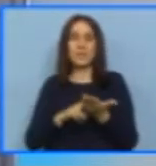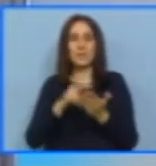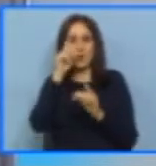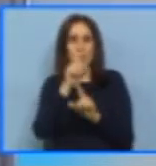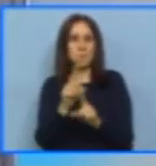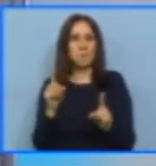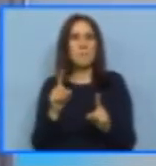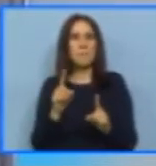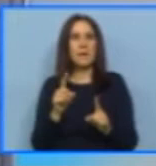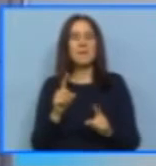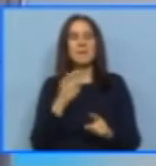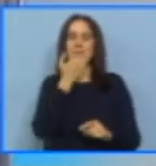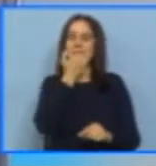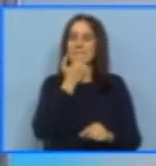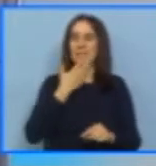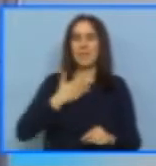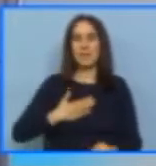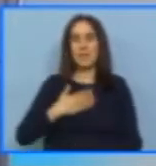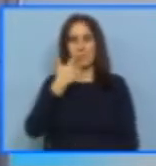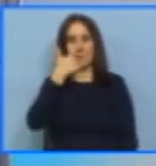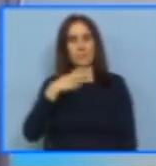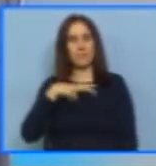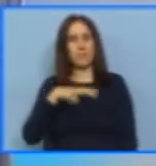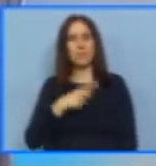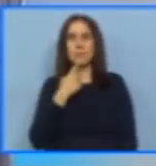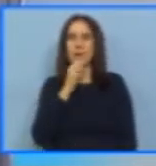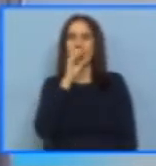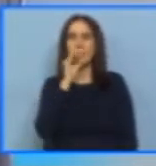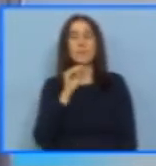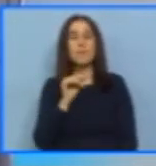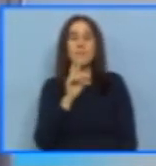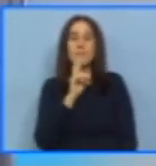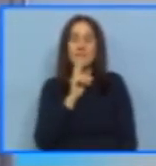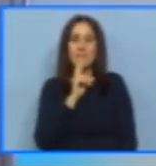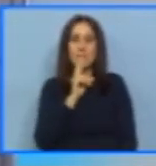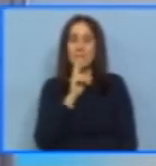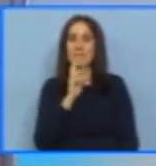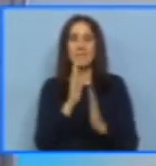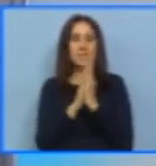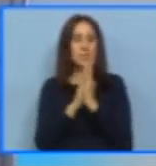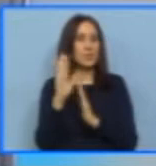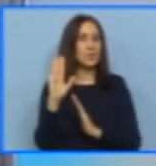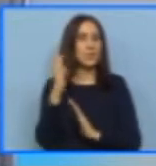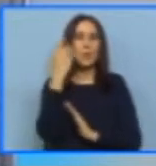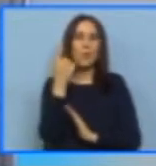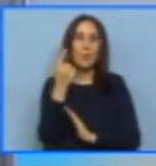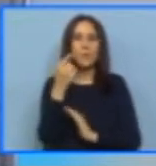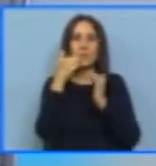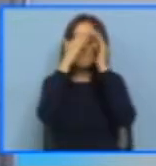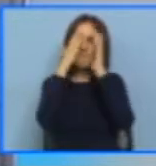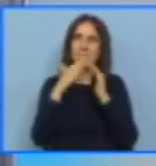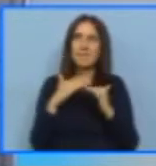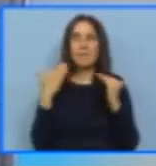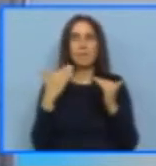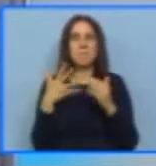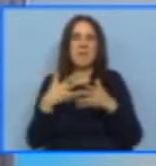muito reconfortante para um português perceber isso, que Fátima é um dos maiores santuários marianos mais importantes, maiores em